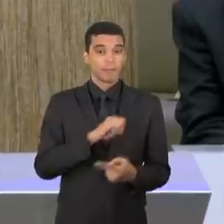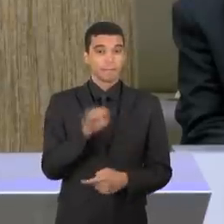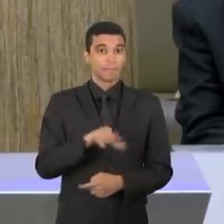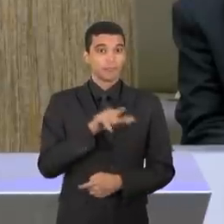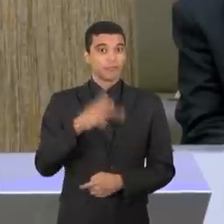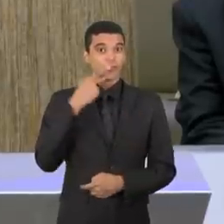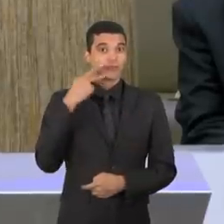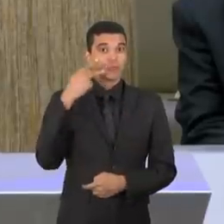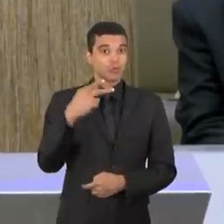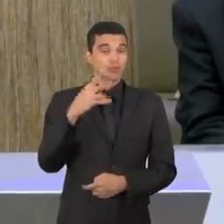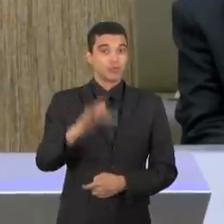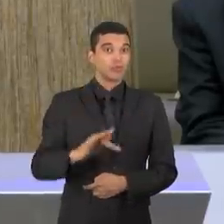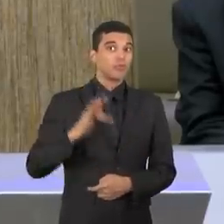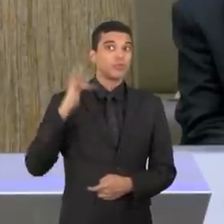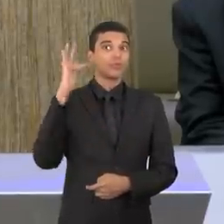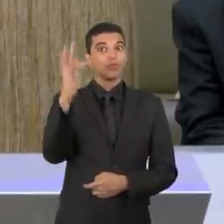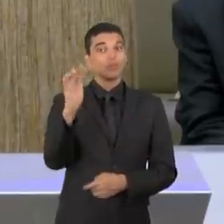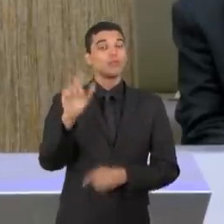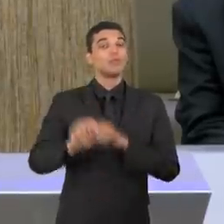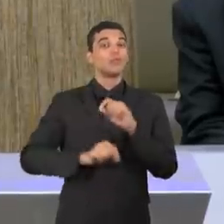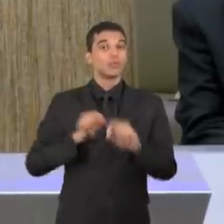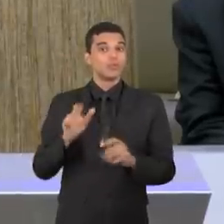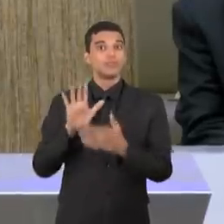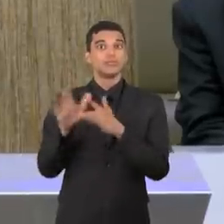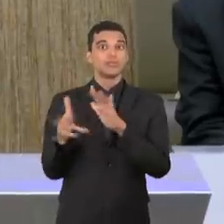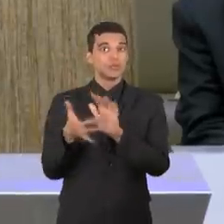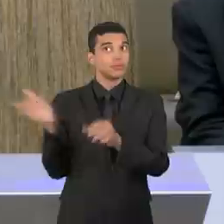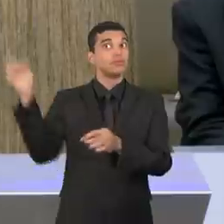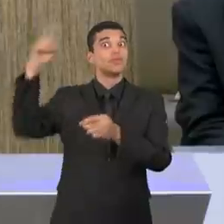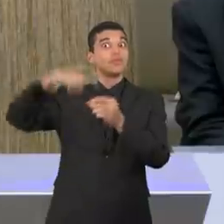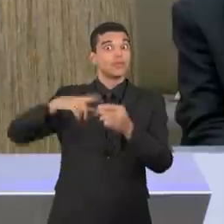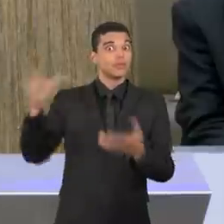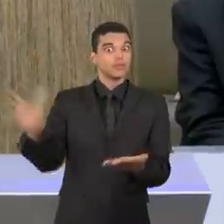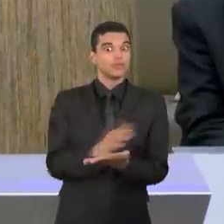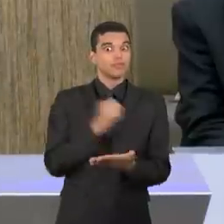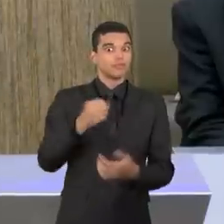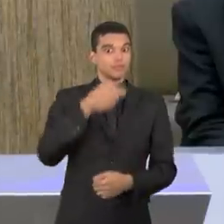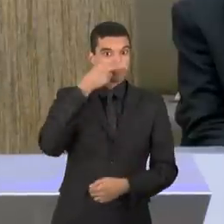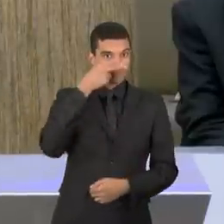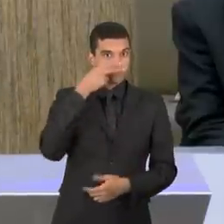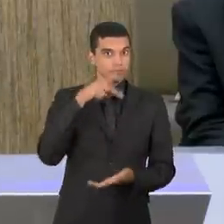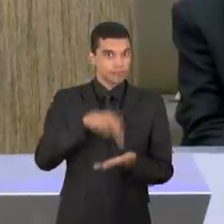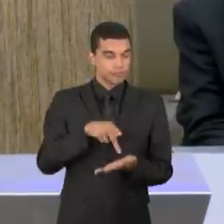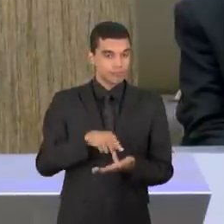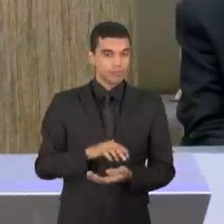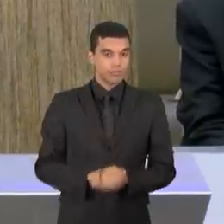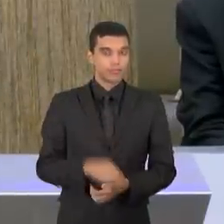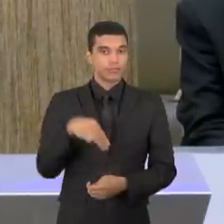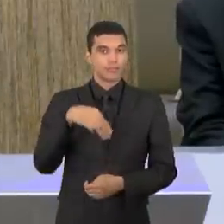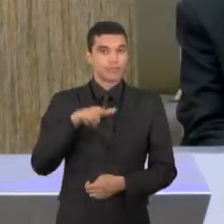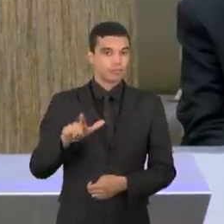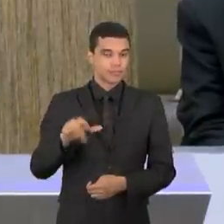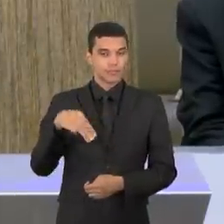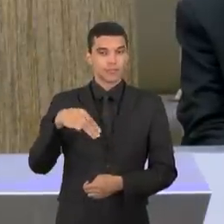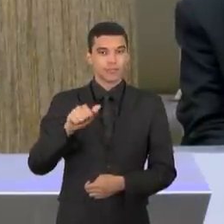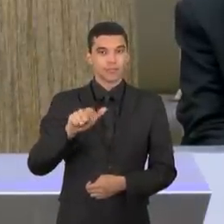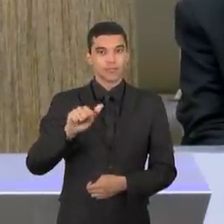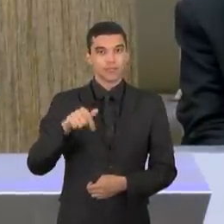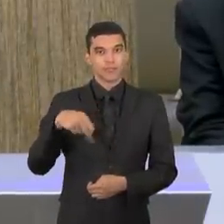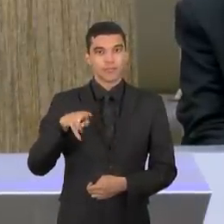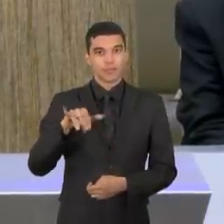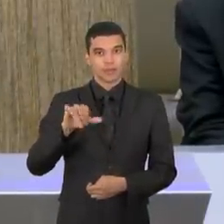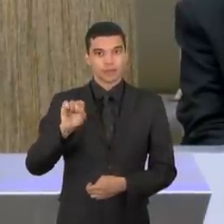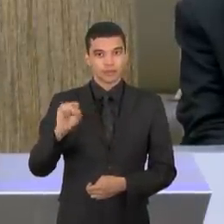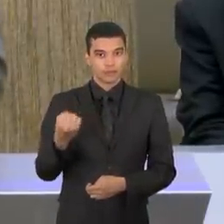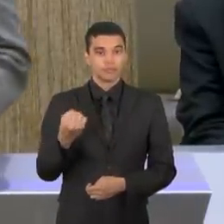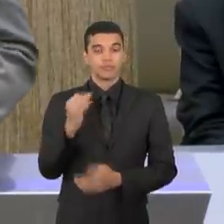aquela devassidão que estava acontecendo em Judá. Malaquias, no capítulo 4, versículo